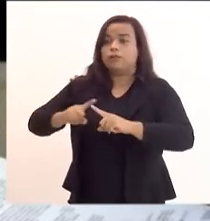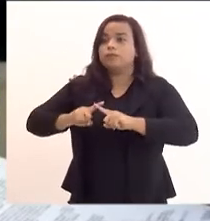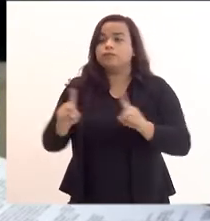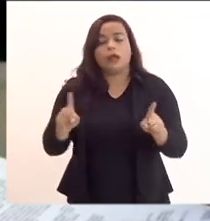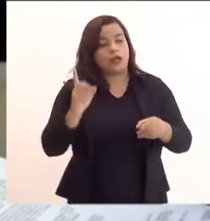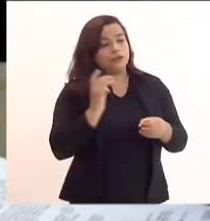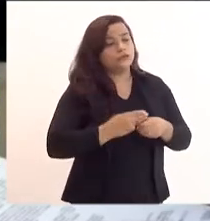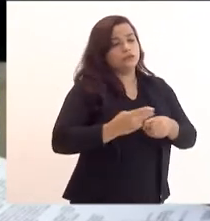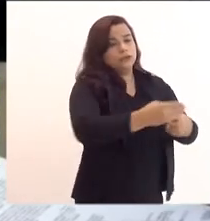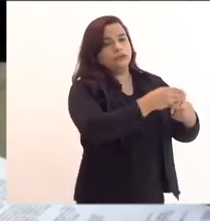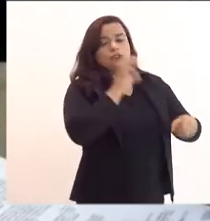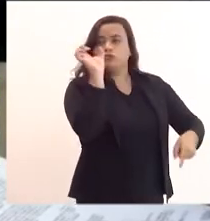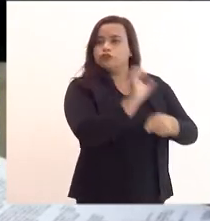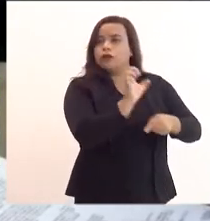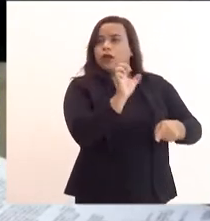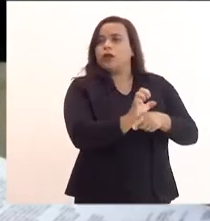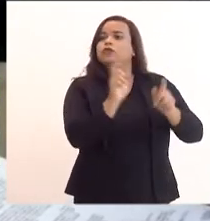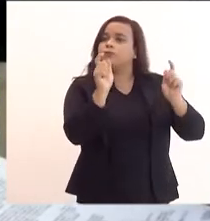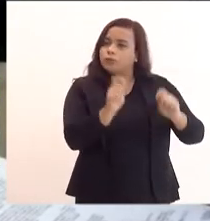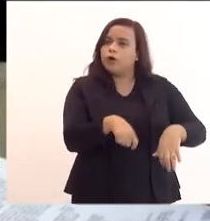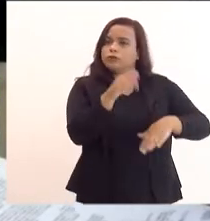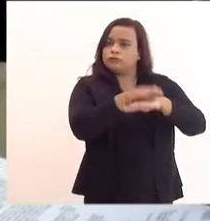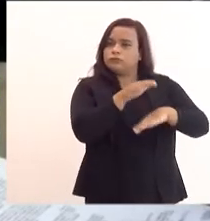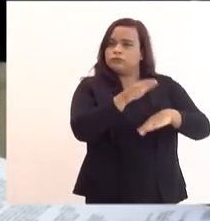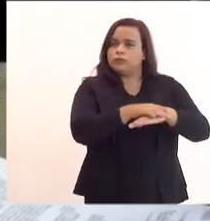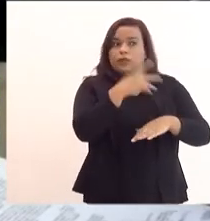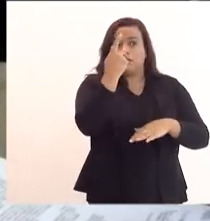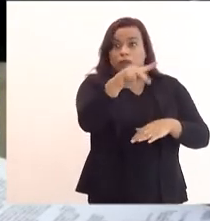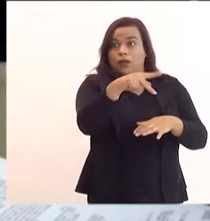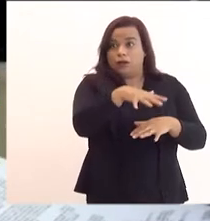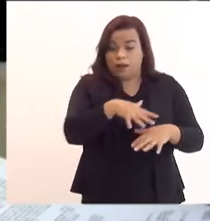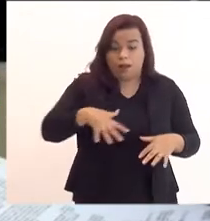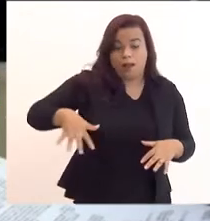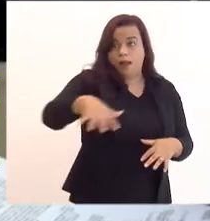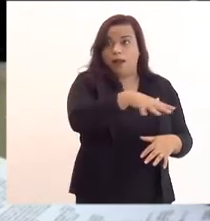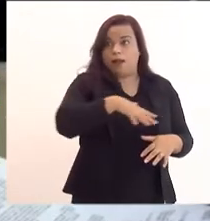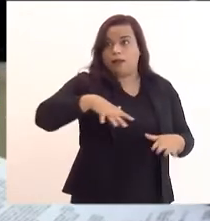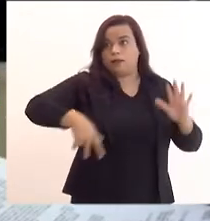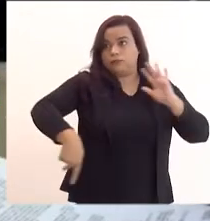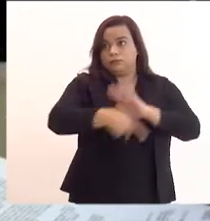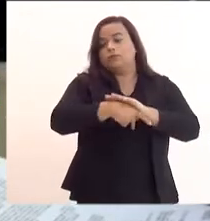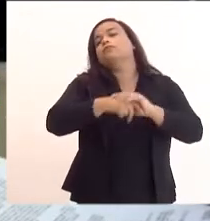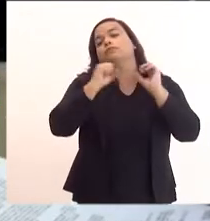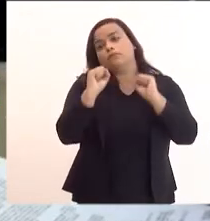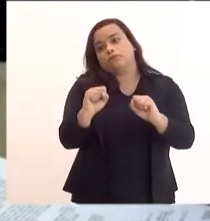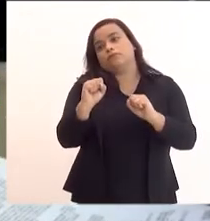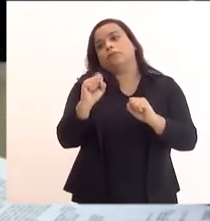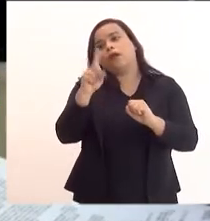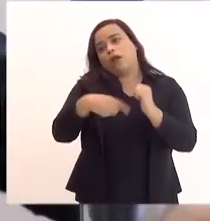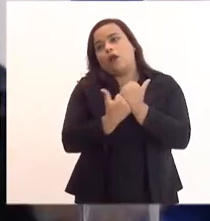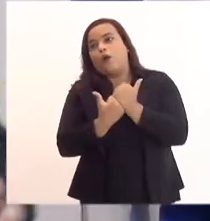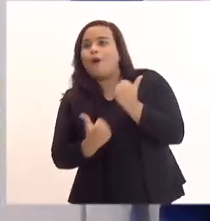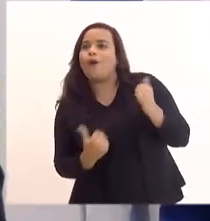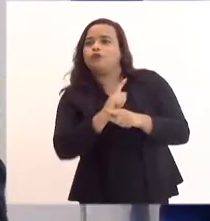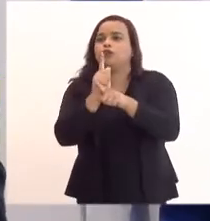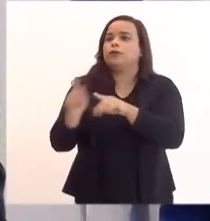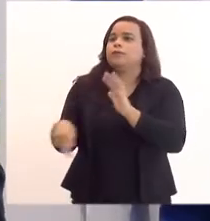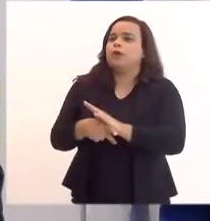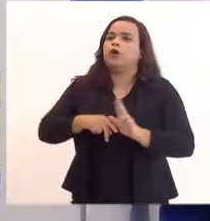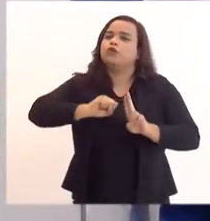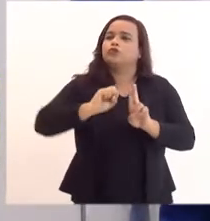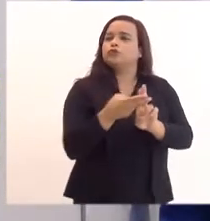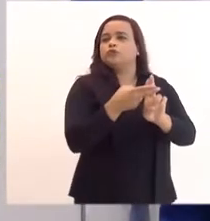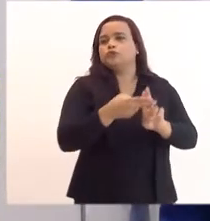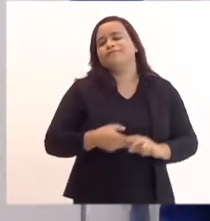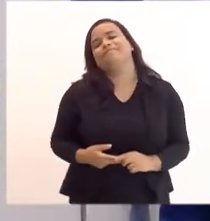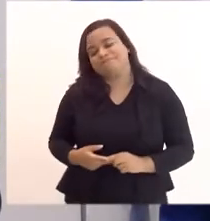municípios podem fazê-lo no âmbito dos seus territórios, que também são cogestores do SUS. Eu compreendo. Eu